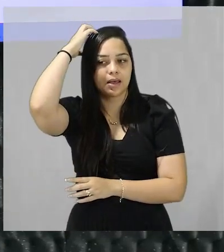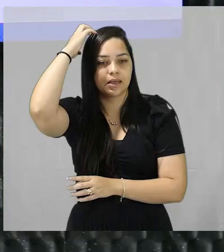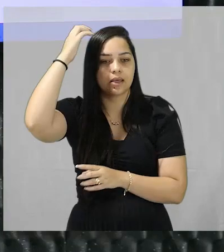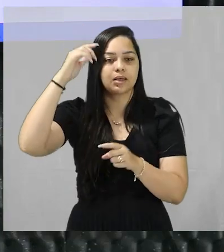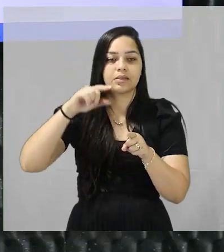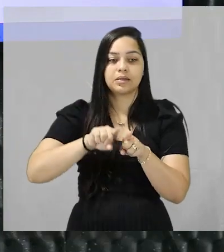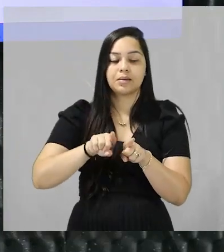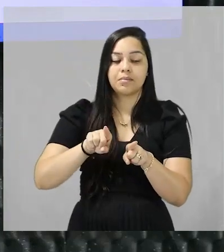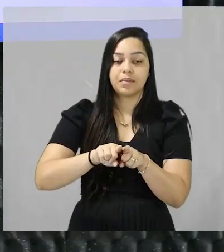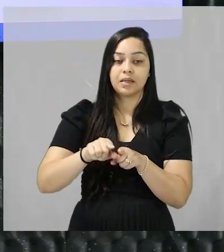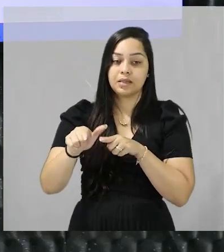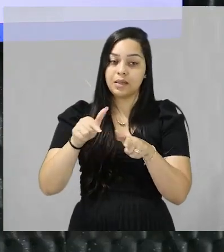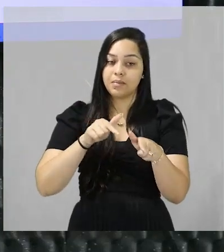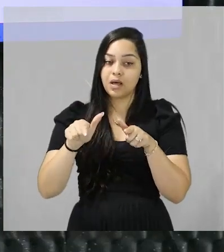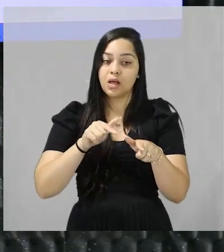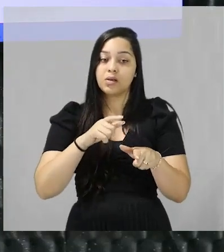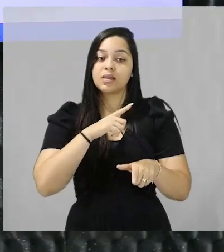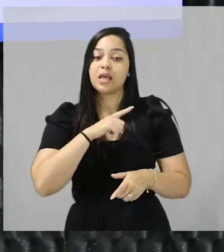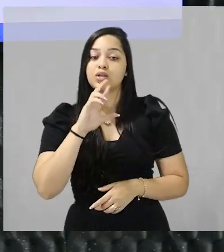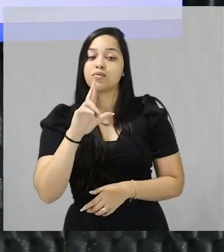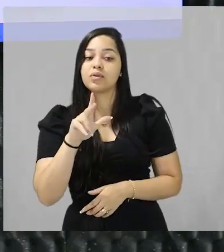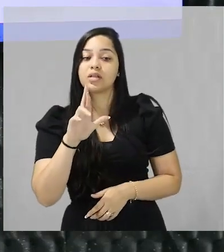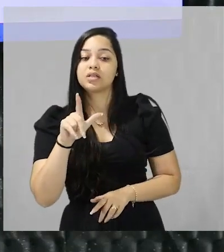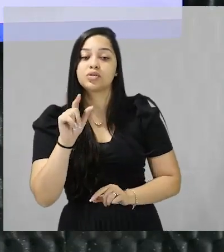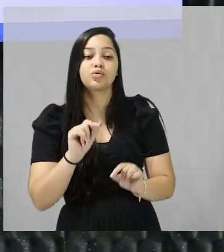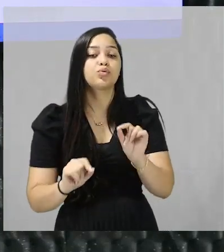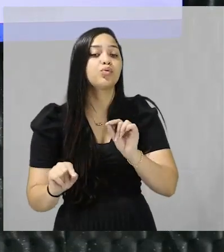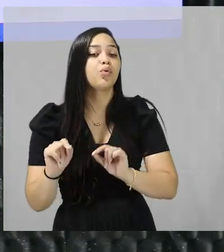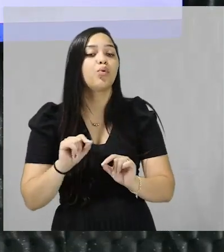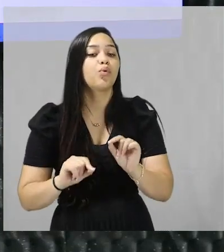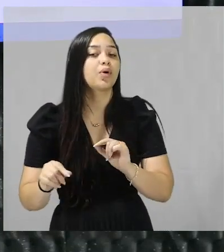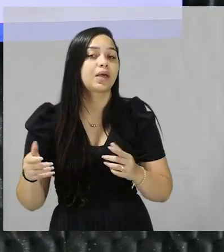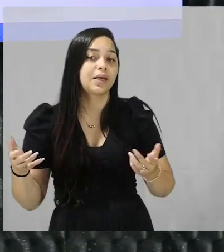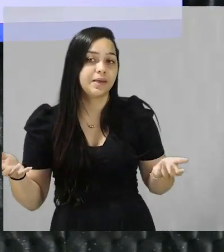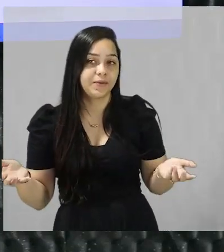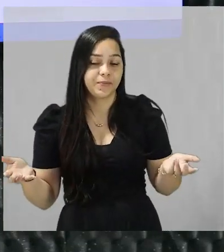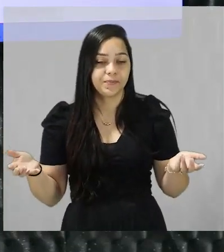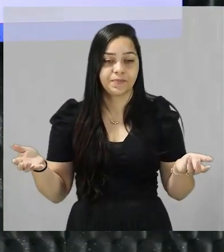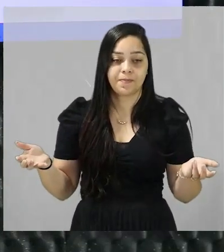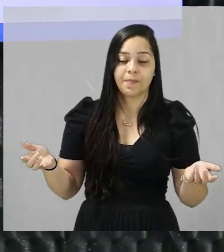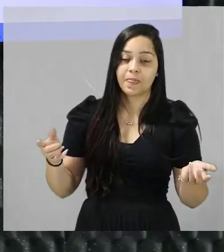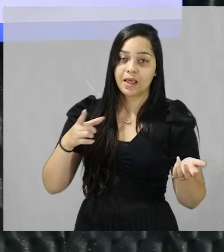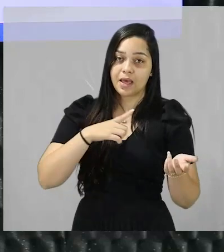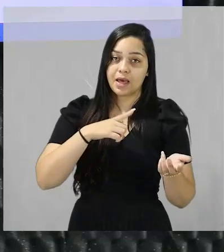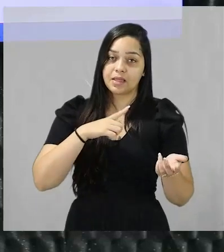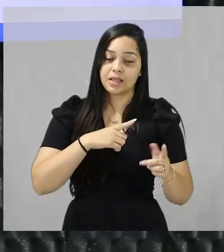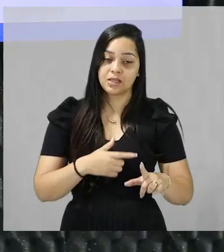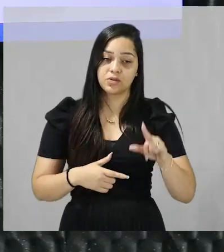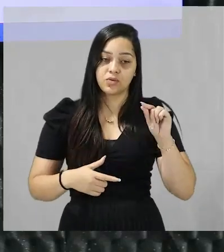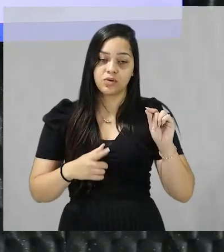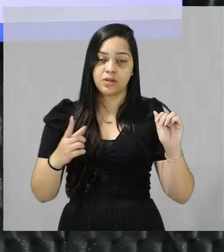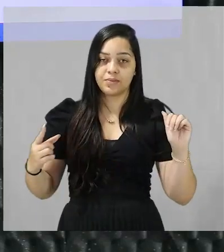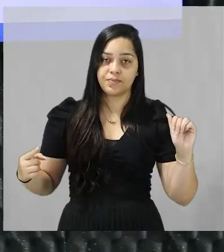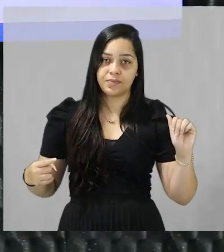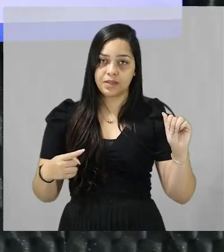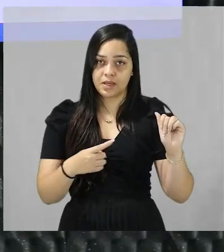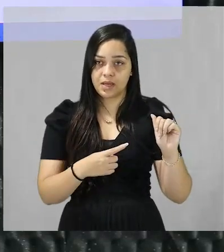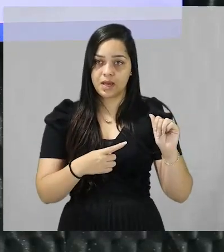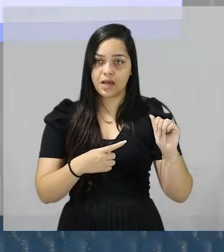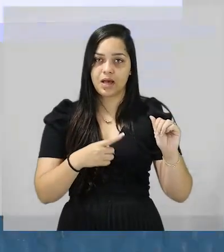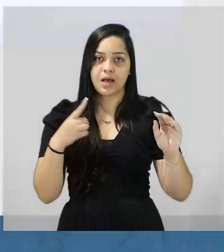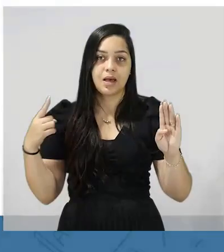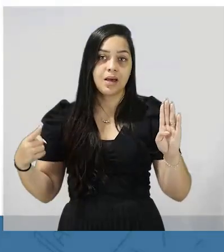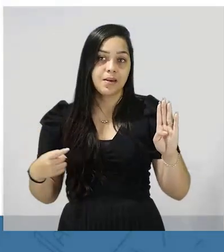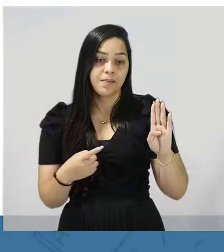rainhas e operária possuem diferença na... Aí nós temos como alternativas, ó, forma